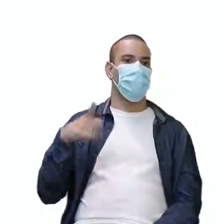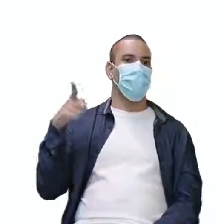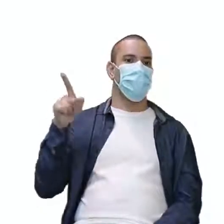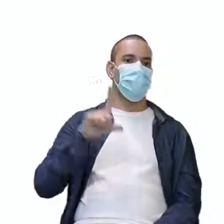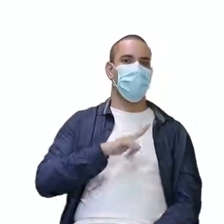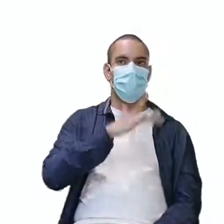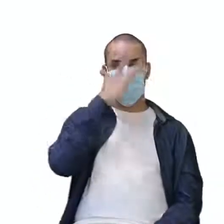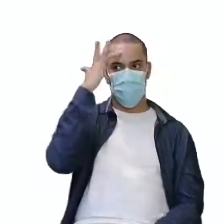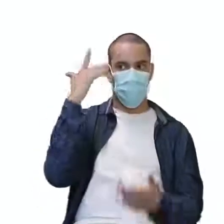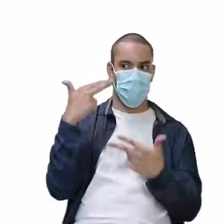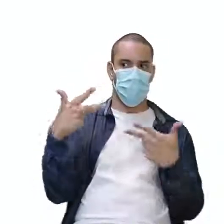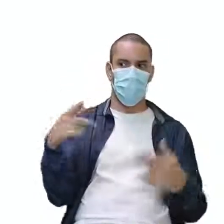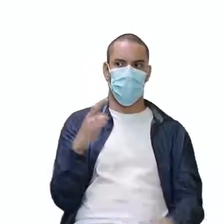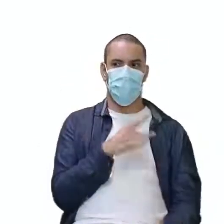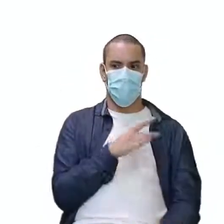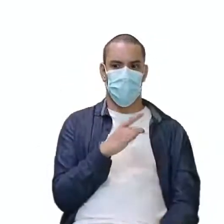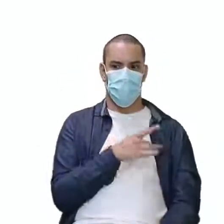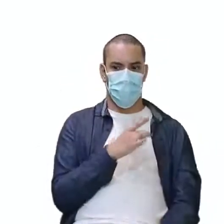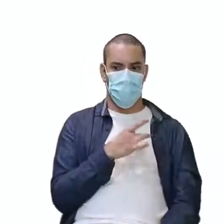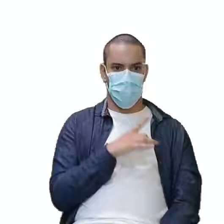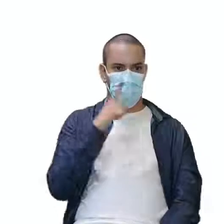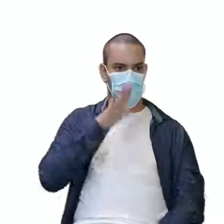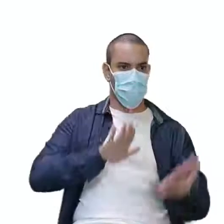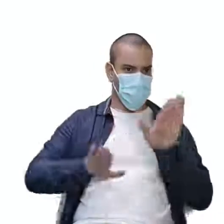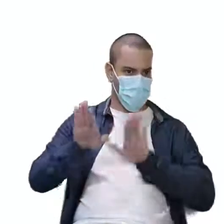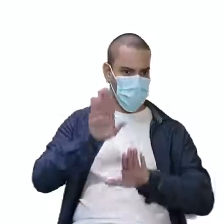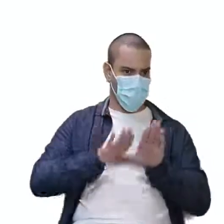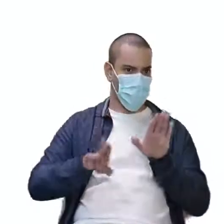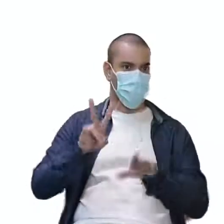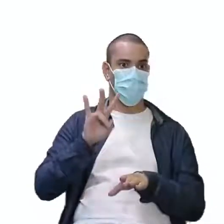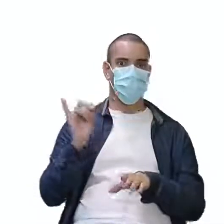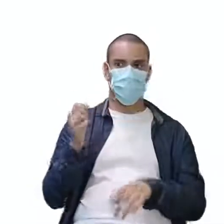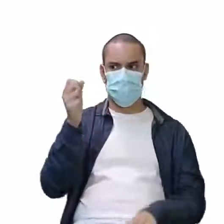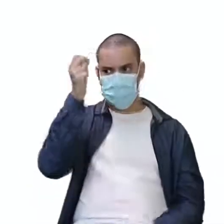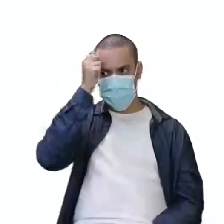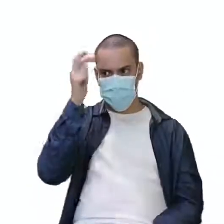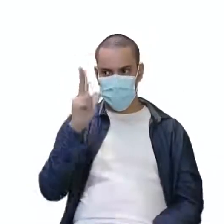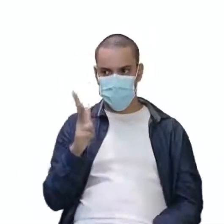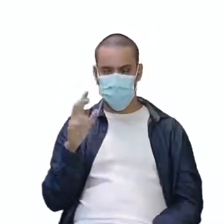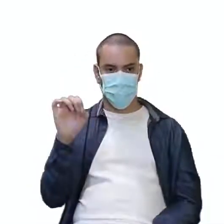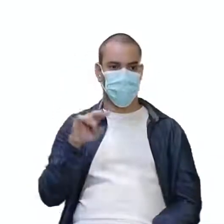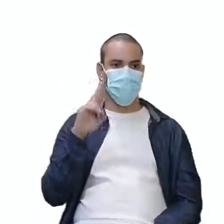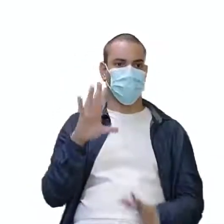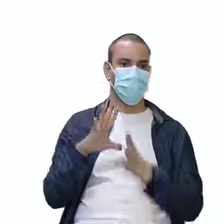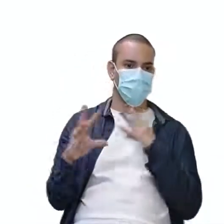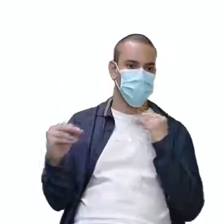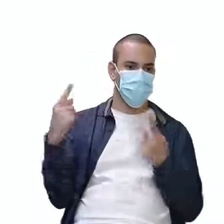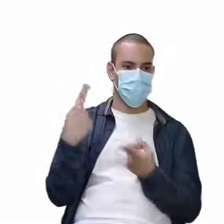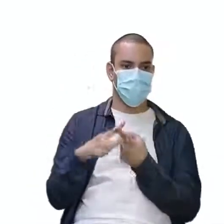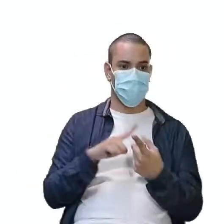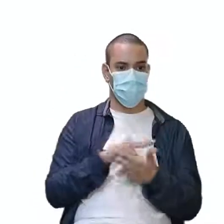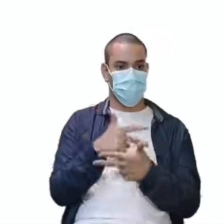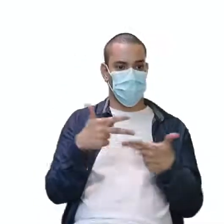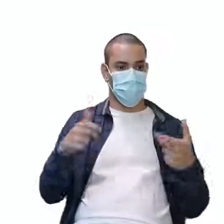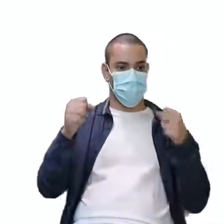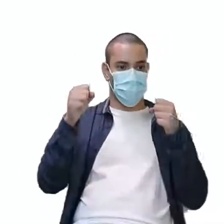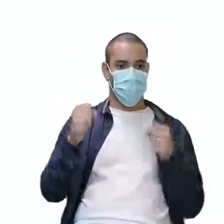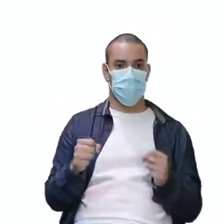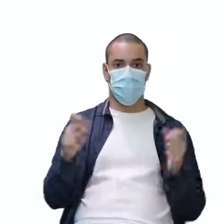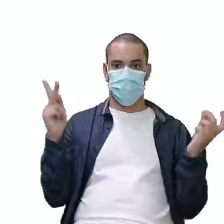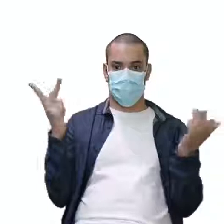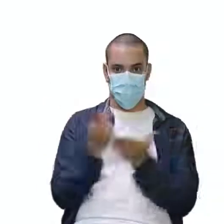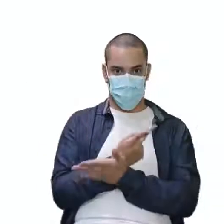alguém com medo, tem alguém passando perigo, vamos ficar esperto ou vamos sair daqui porque tem alguma coisa que pode